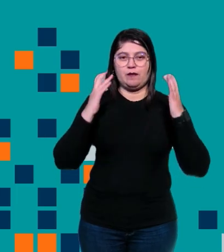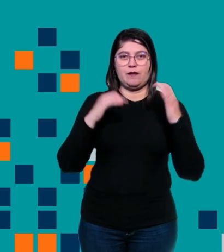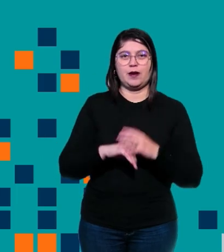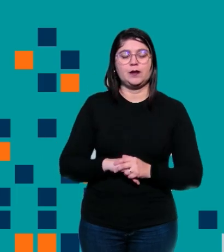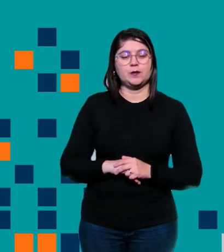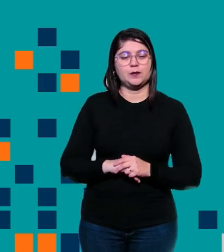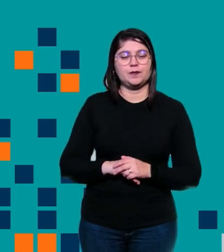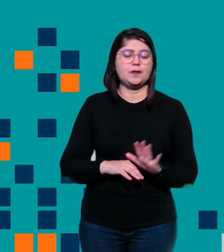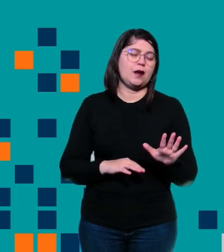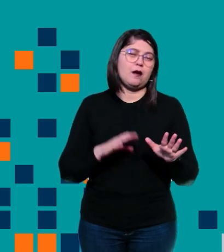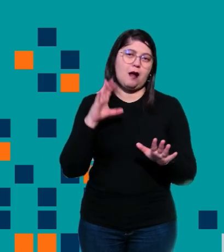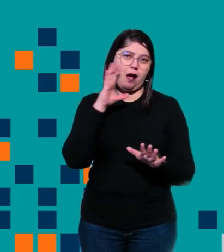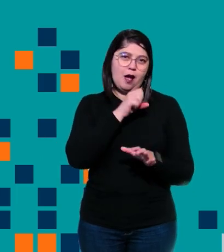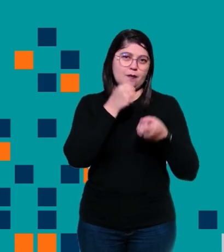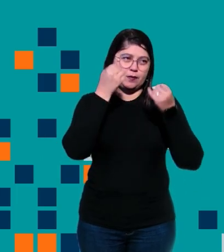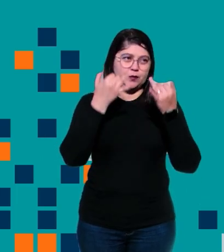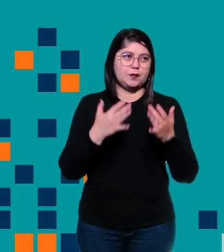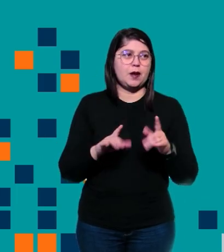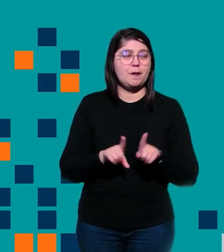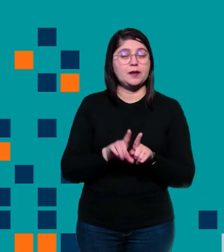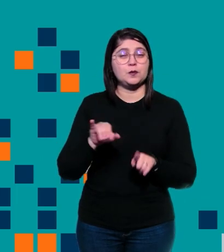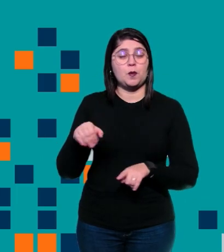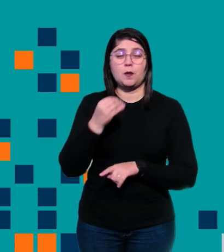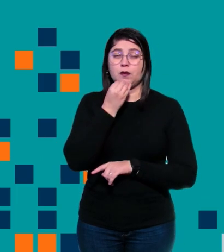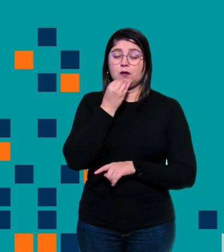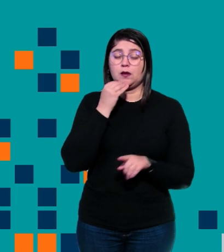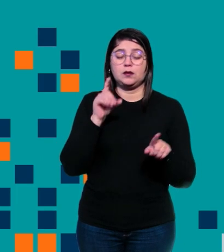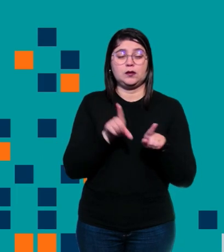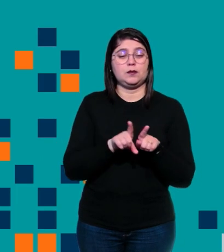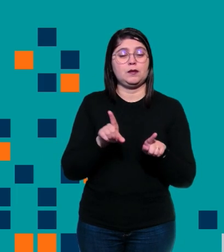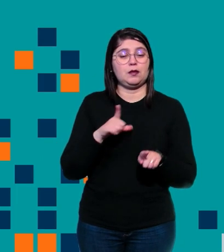falar rápido, mas a gente teve a oportunidade também de fazer,